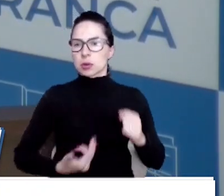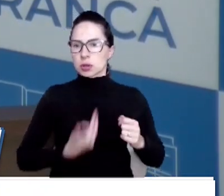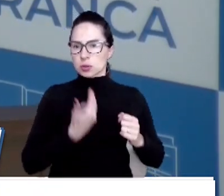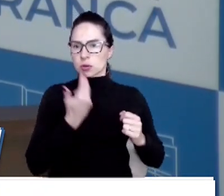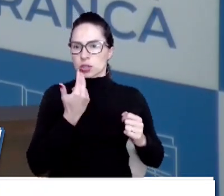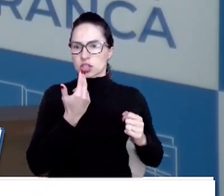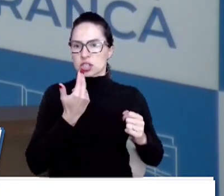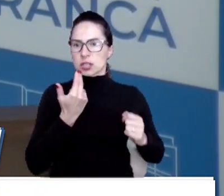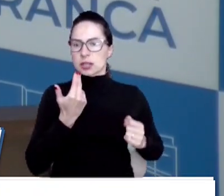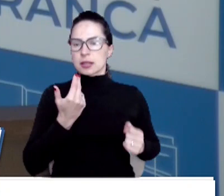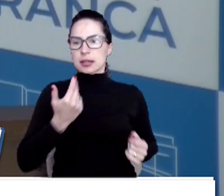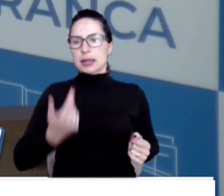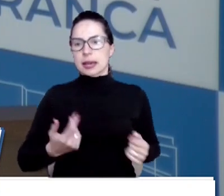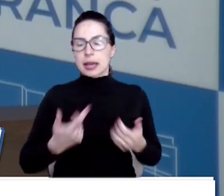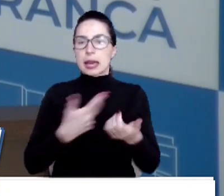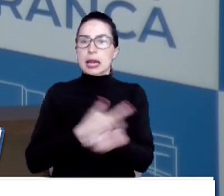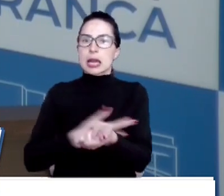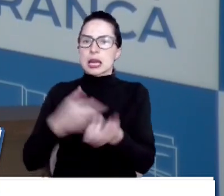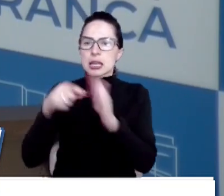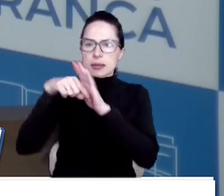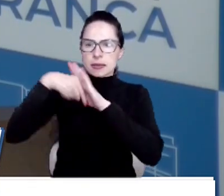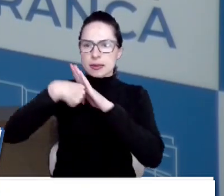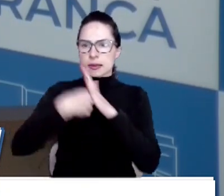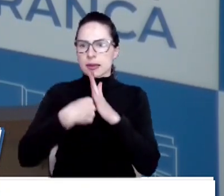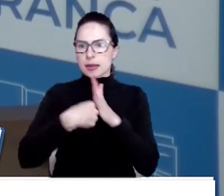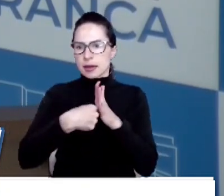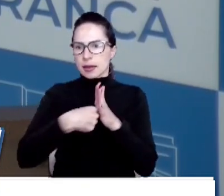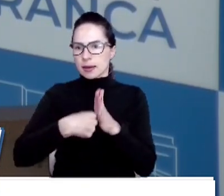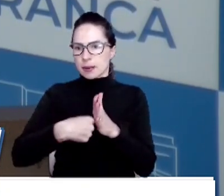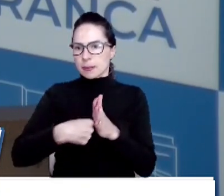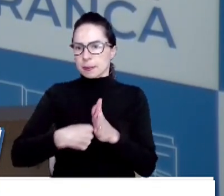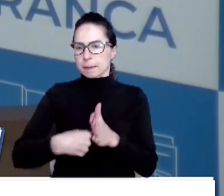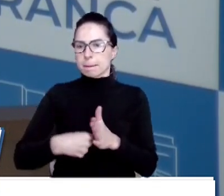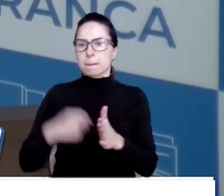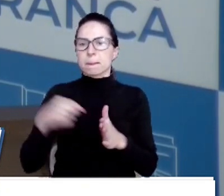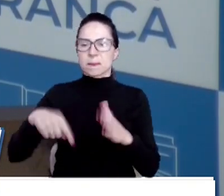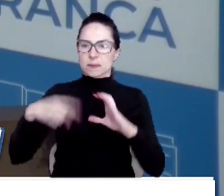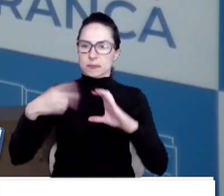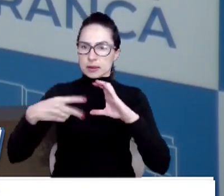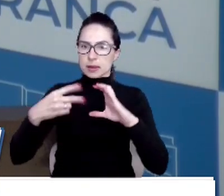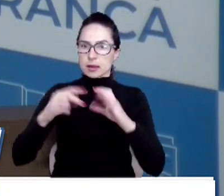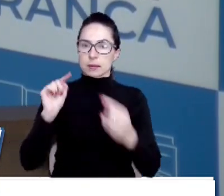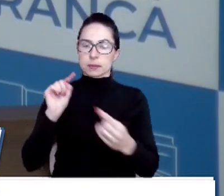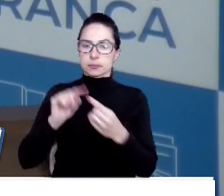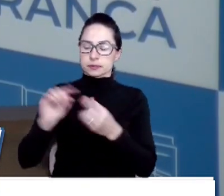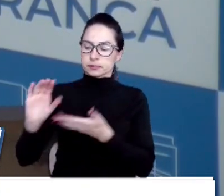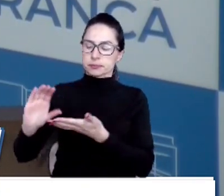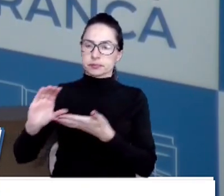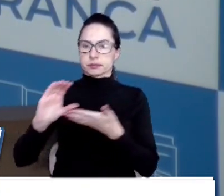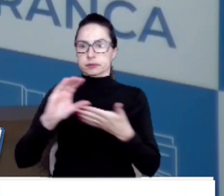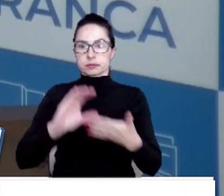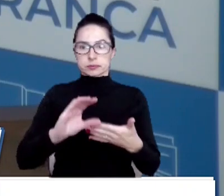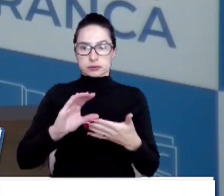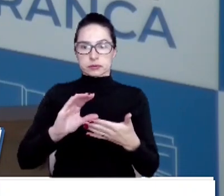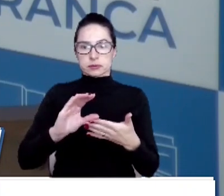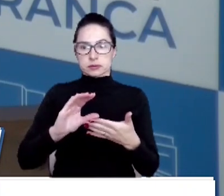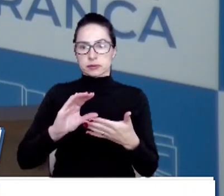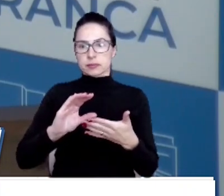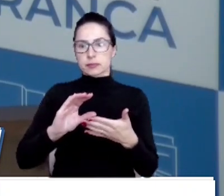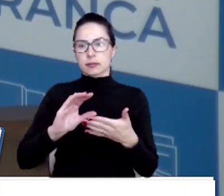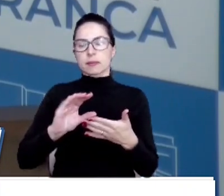exames que precisam ser feitos e a Câmera tá destinando das suas emendas em positivas